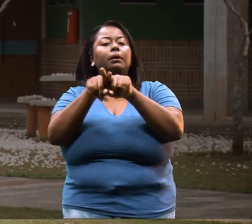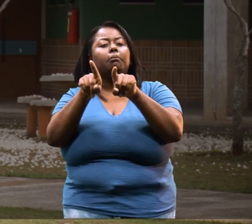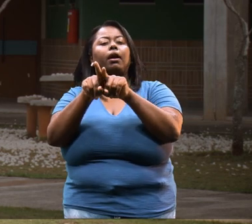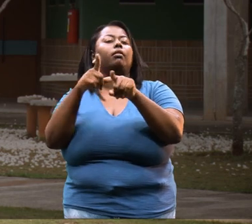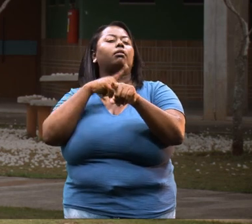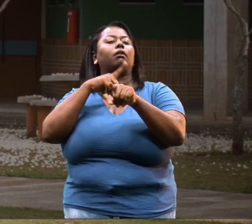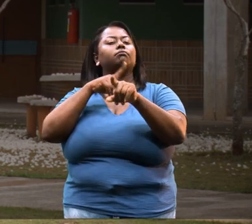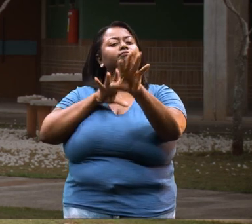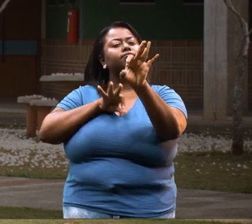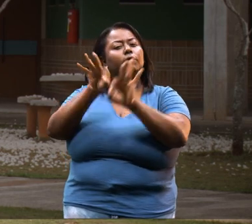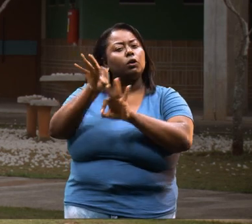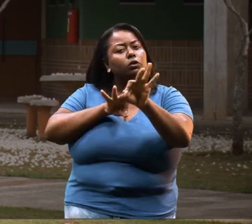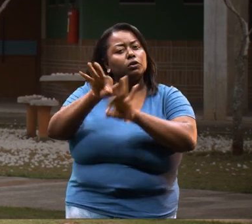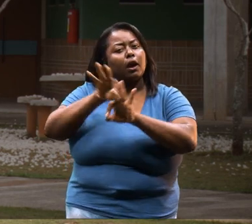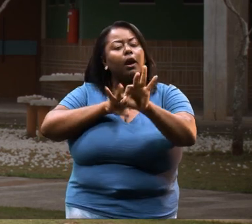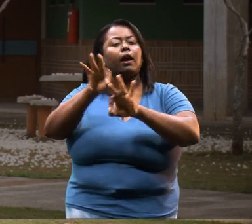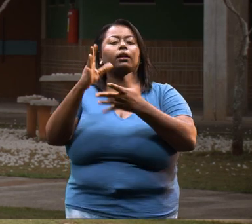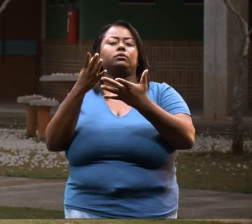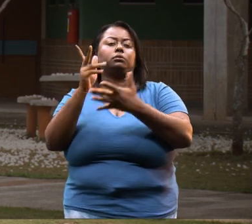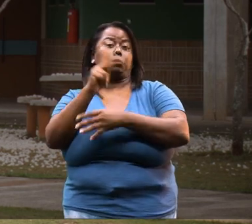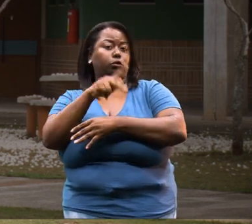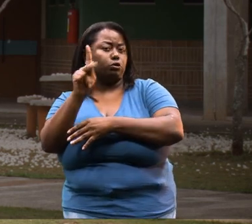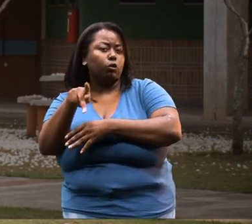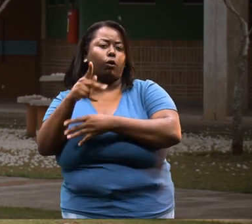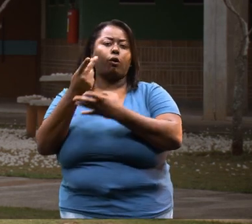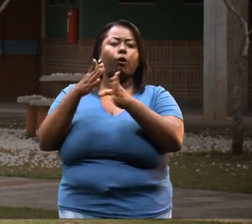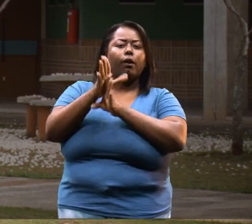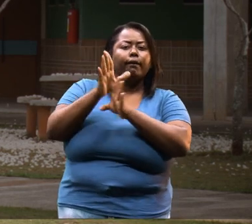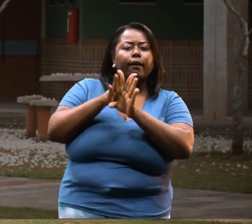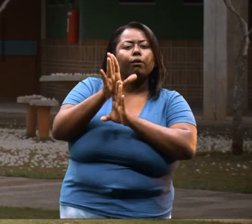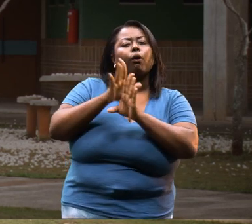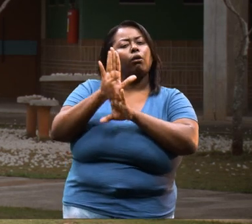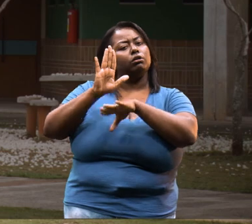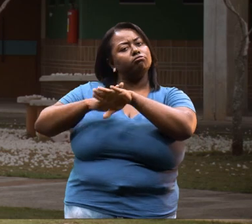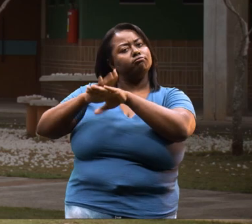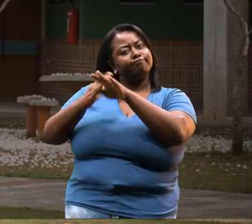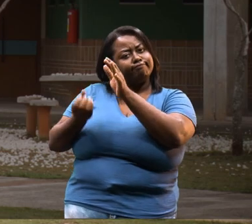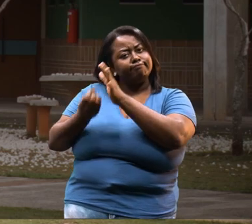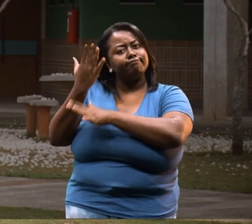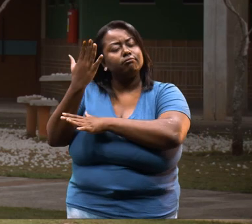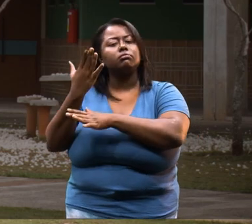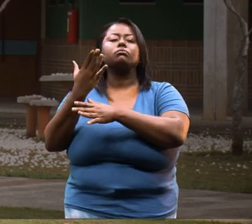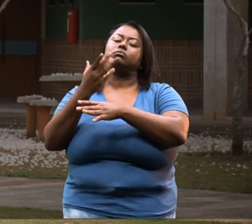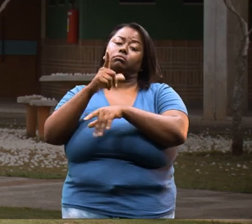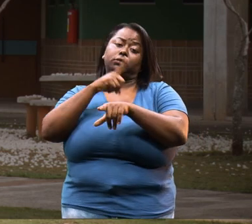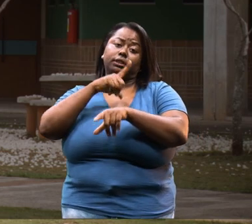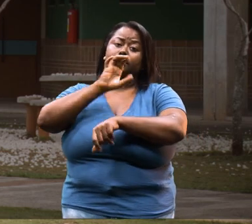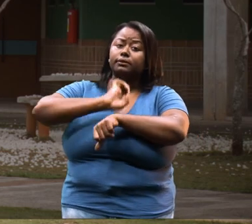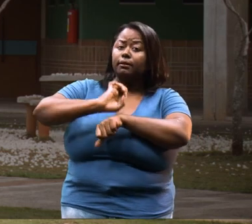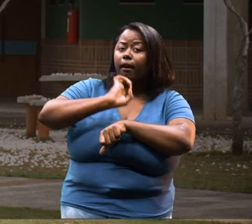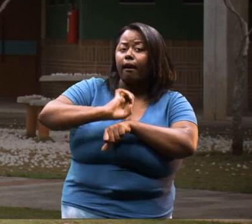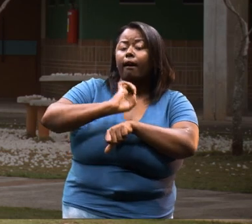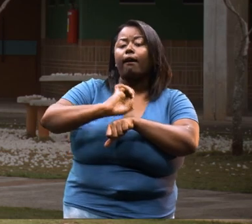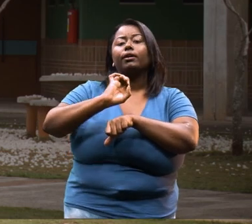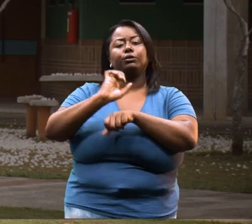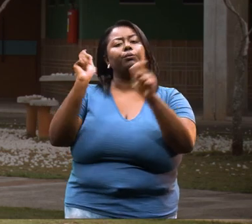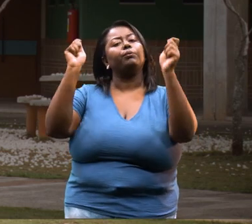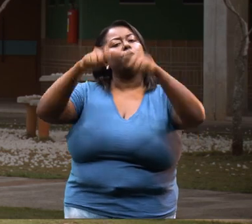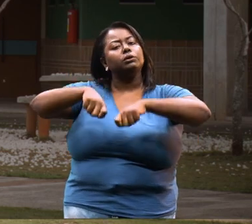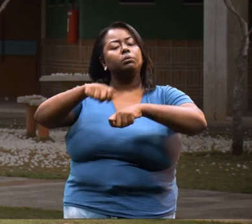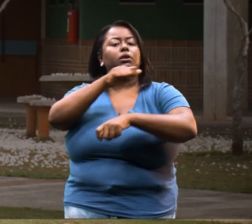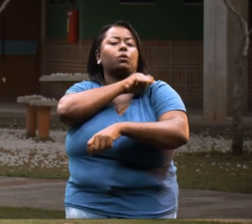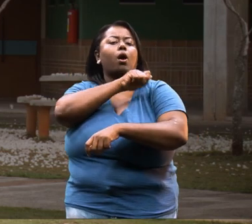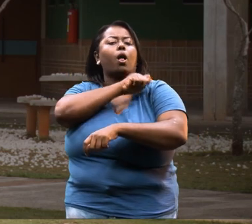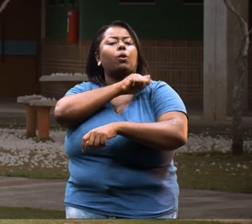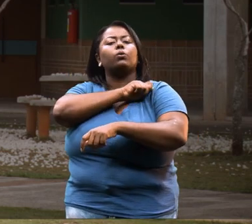também de projetos de professores, orientadores, no estágio, que permitem com que o